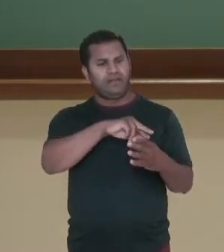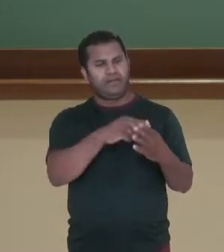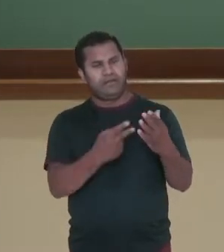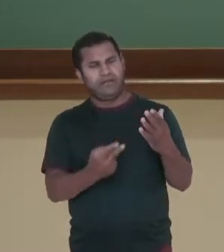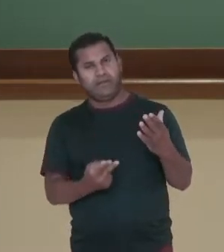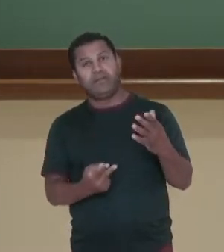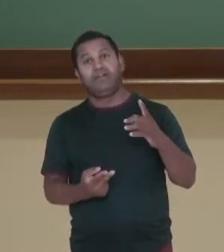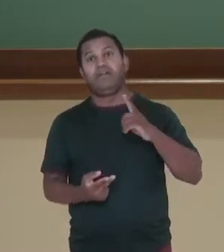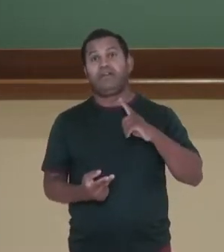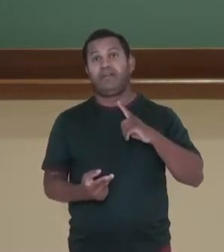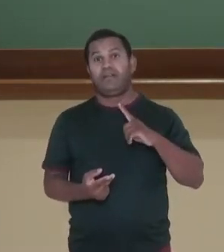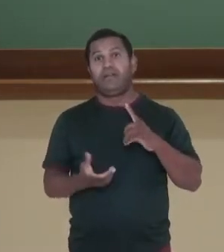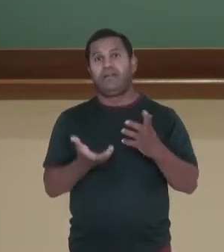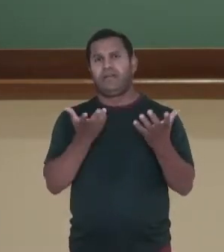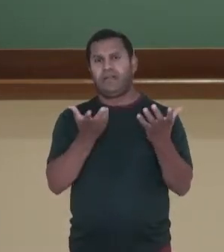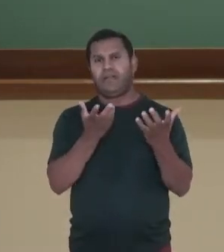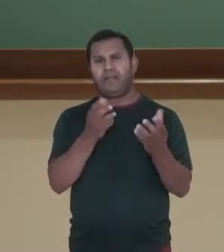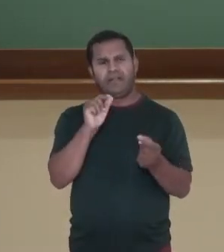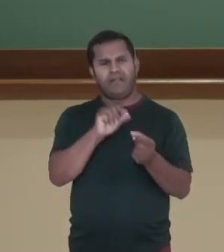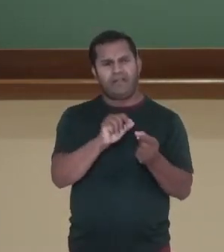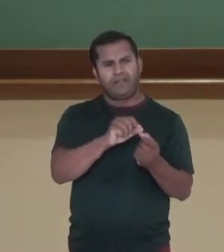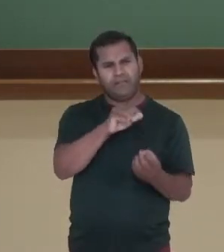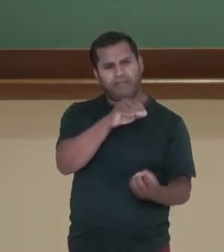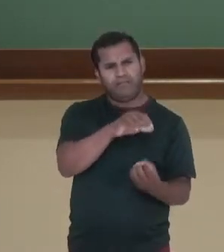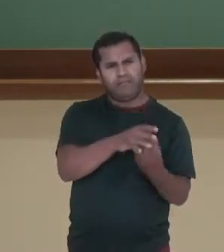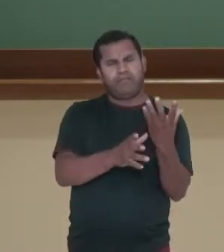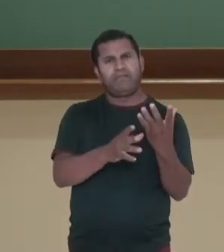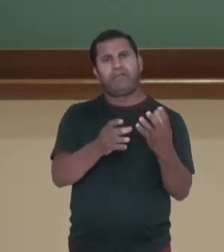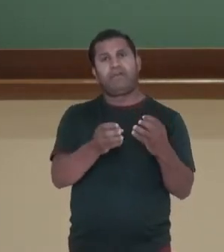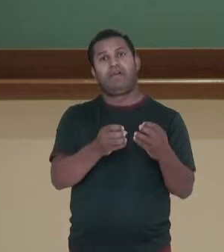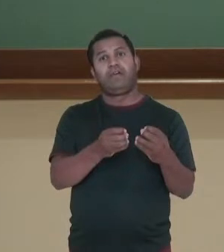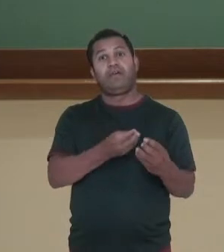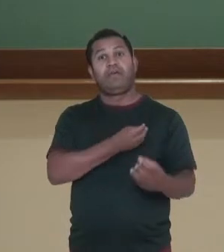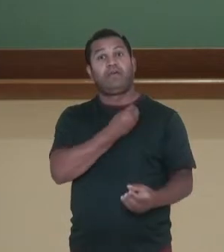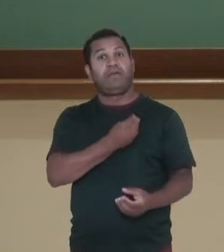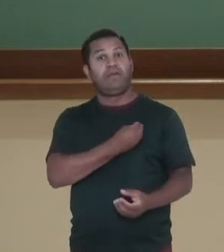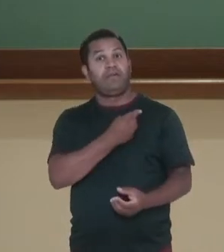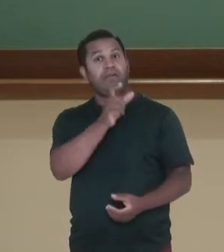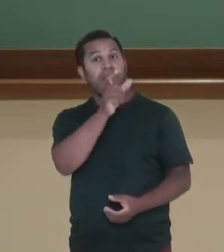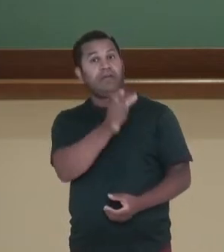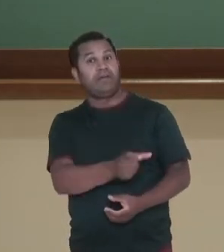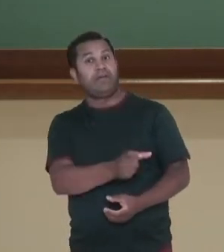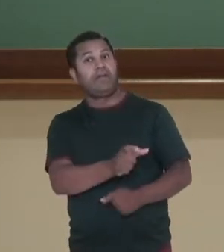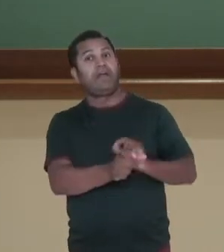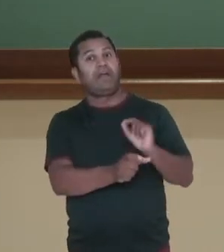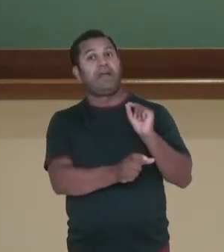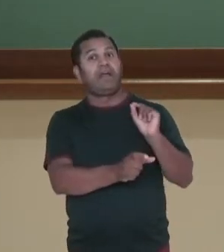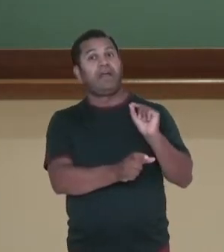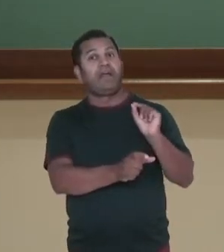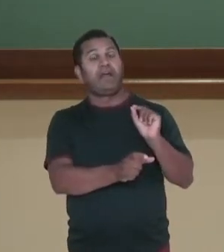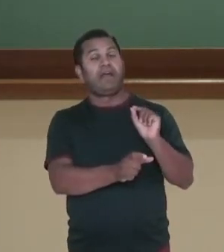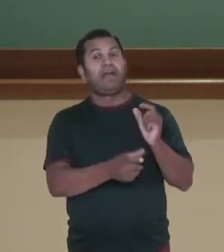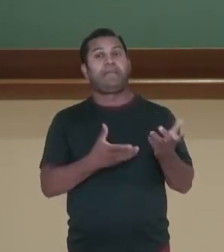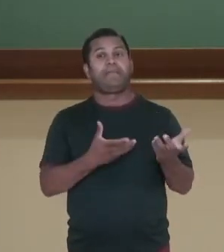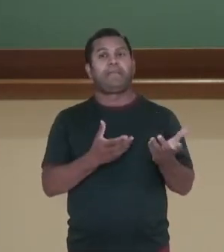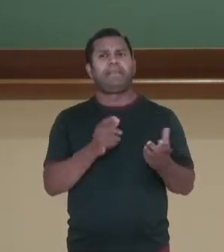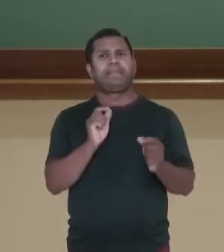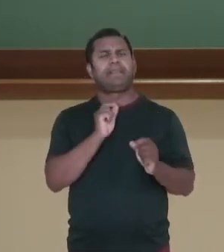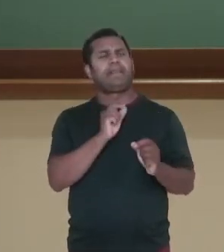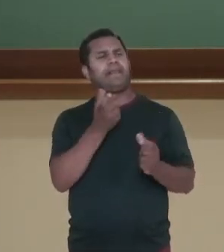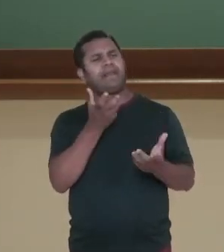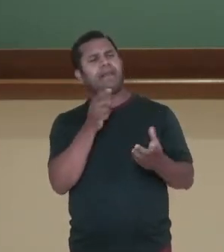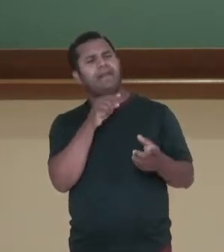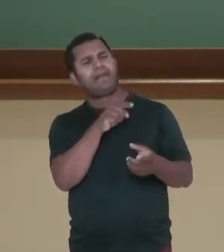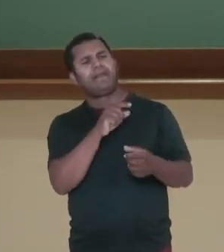características. Tá, mas daí é o que eu acho que é legal. Então, eu acho que é legal que ele tenha, esse indivíduo